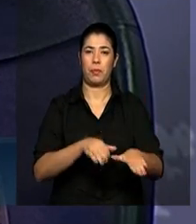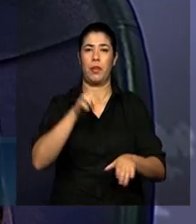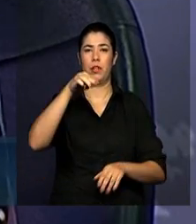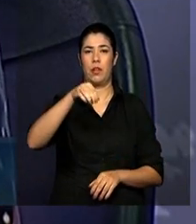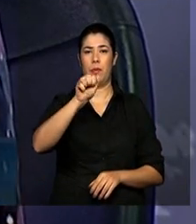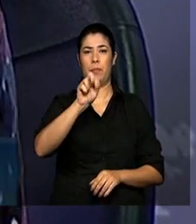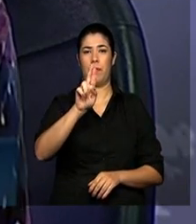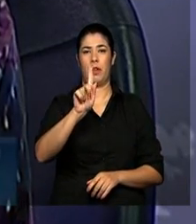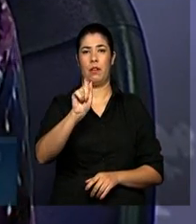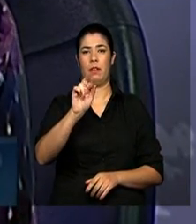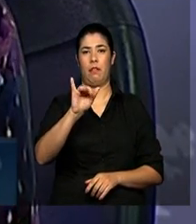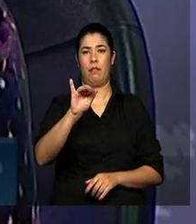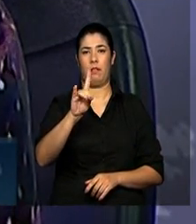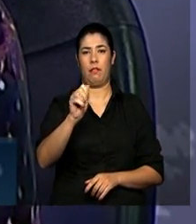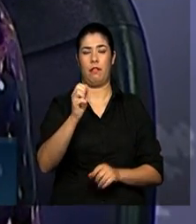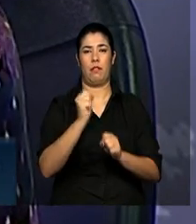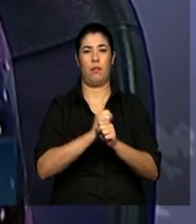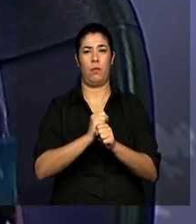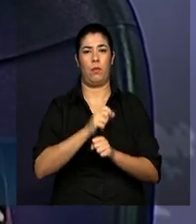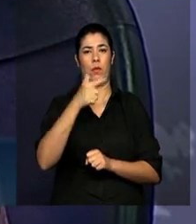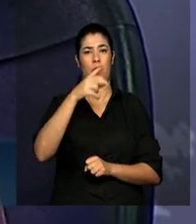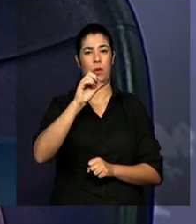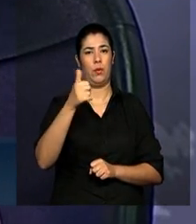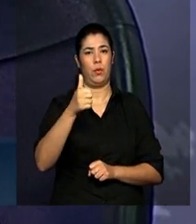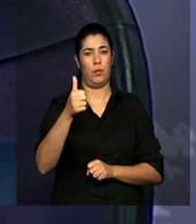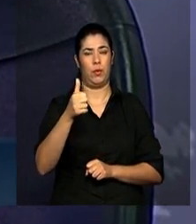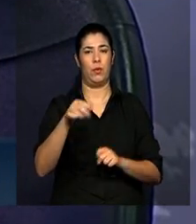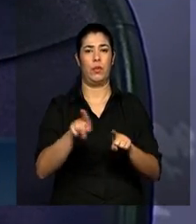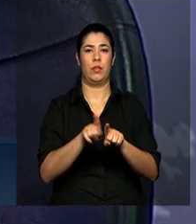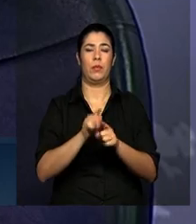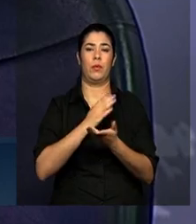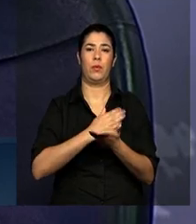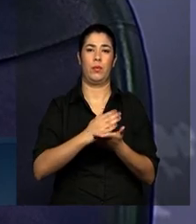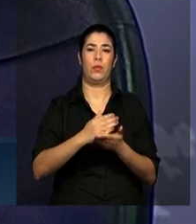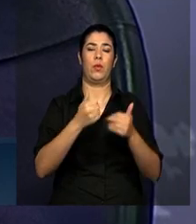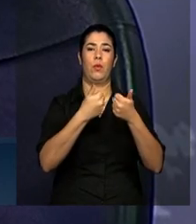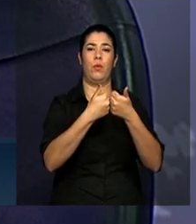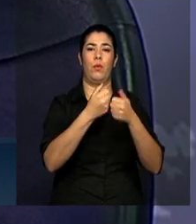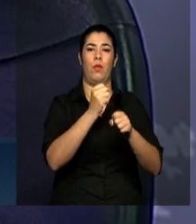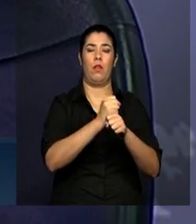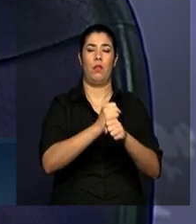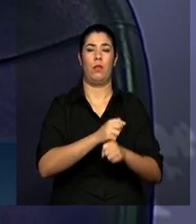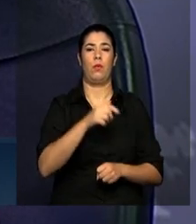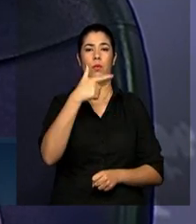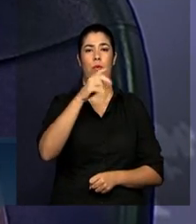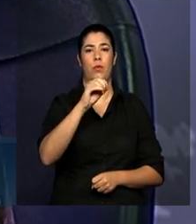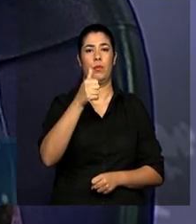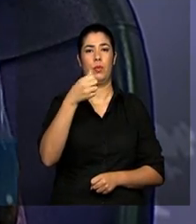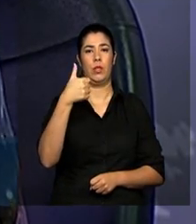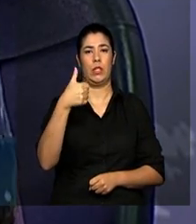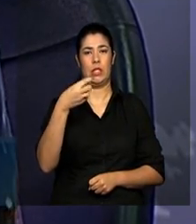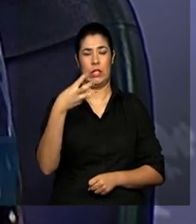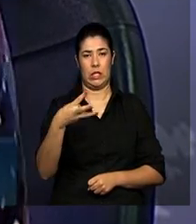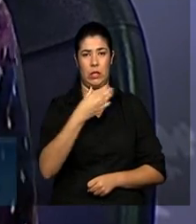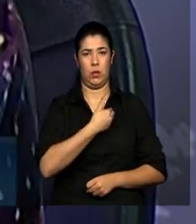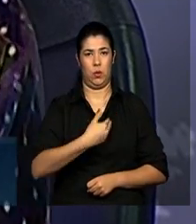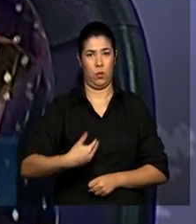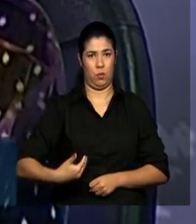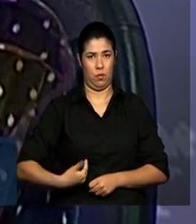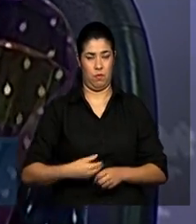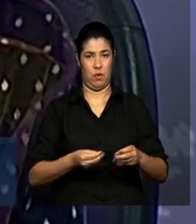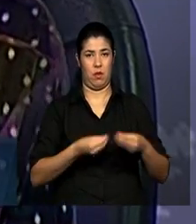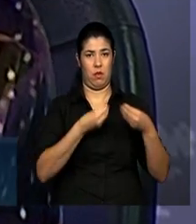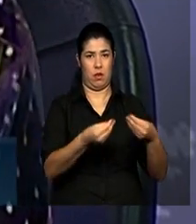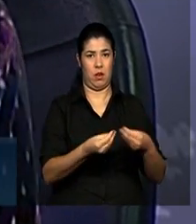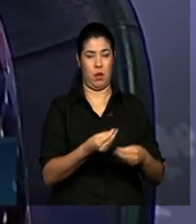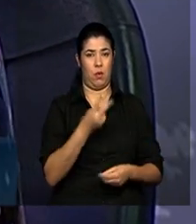2011, e, a partir de 2013, o governo começou a entregar dois para cada estado. A partir da ida